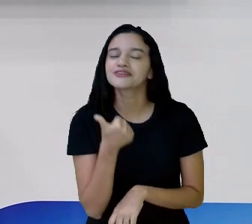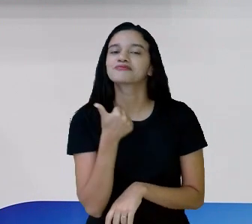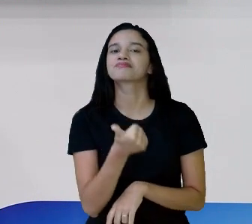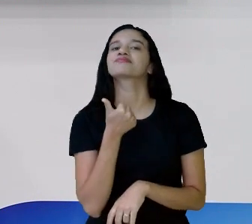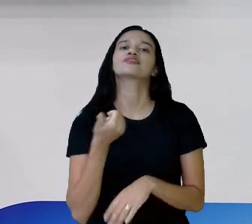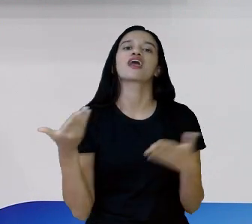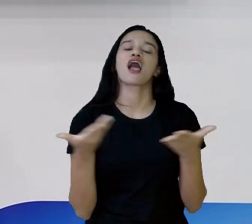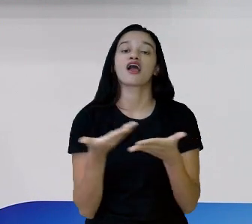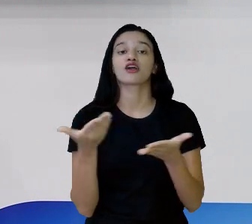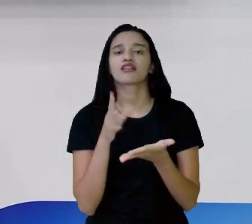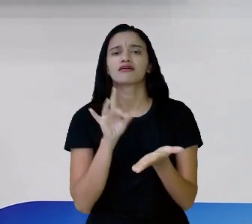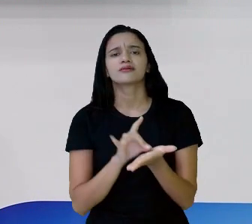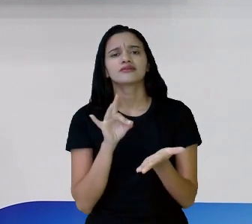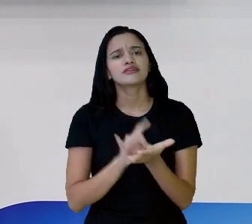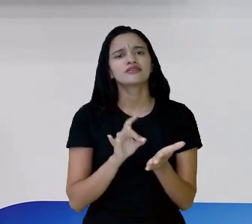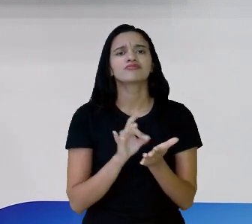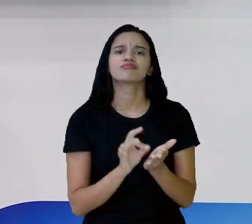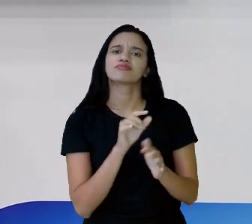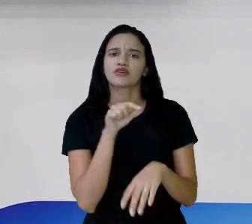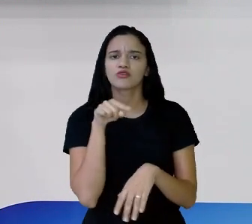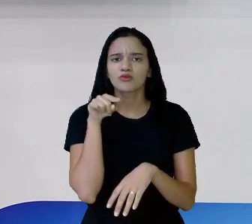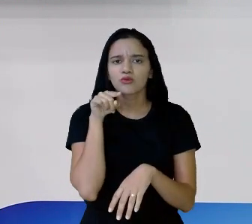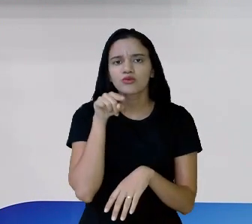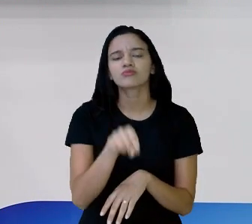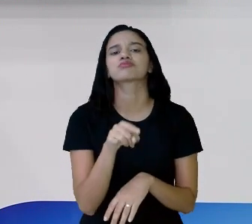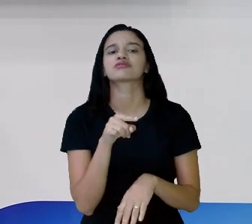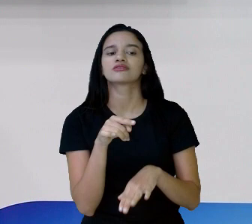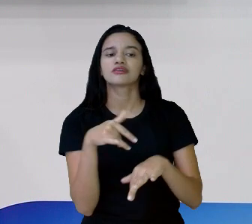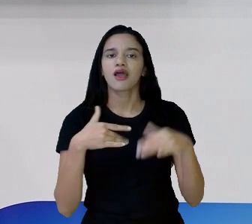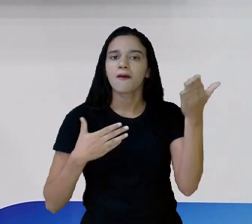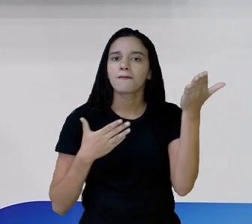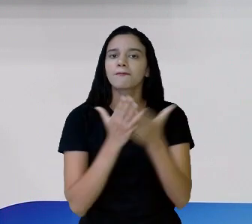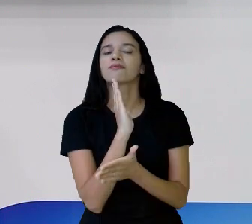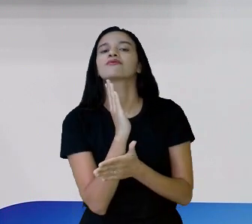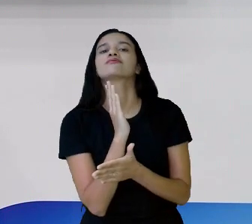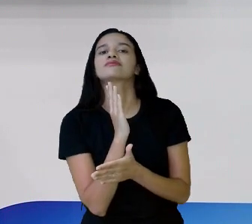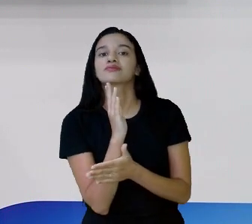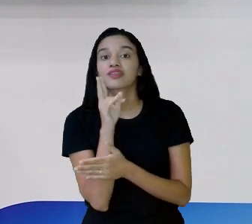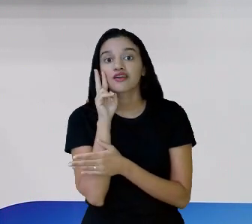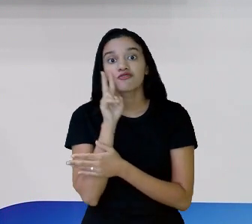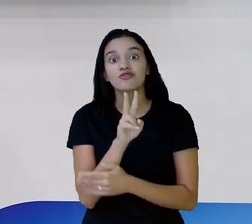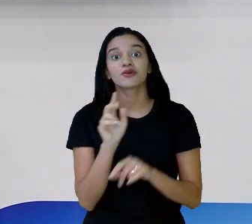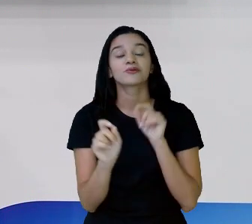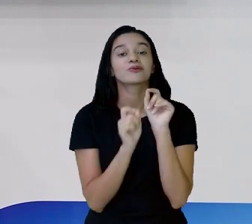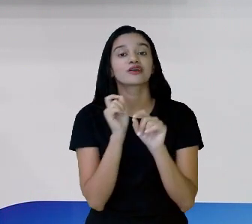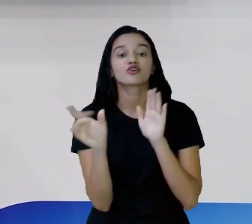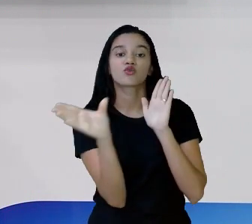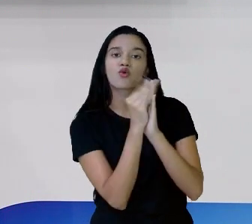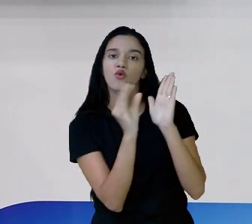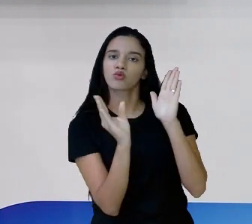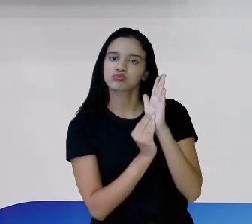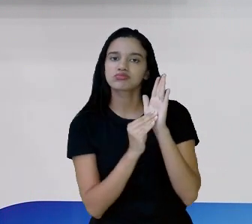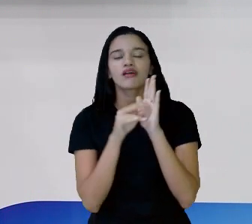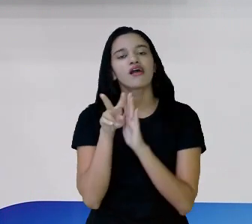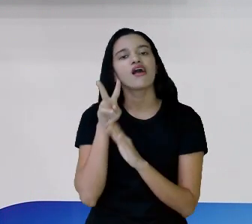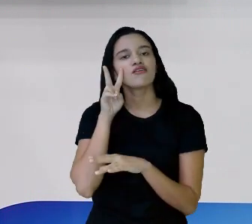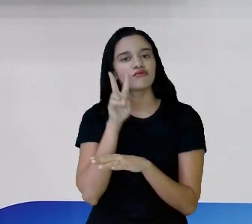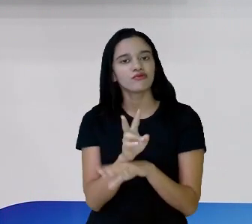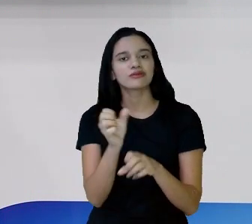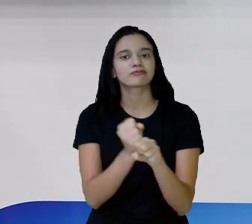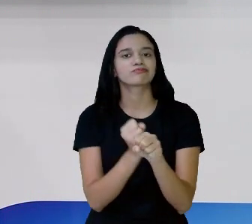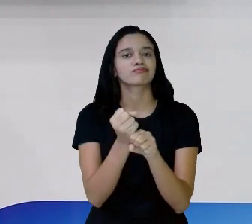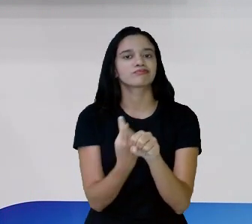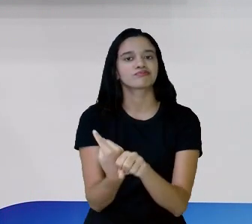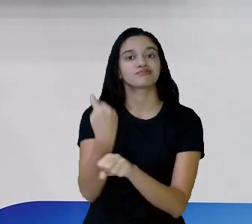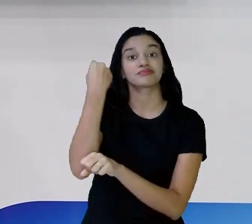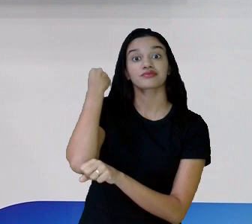Na realidade, cada vez que você passa de ano, você vai ver alguns conteúdos que já viu no ano anterior,